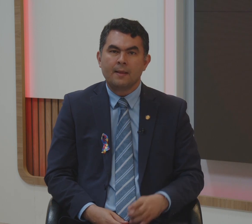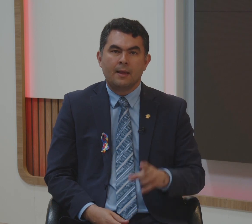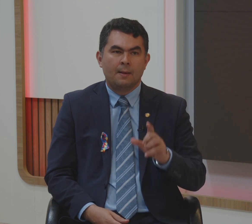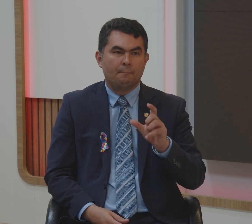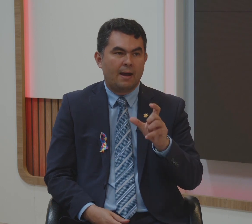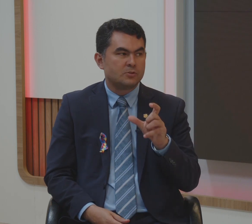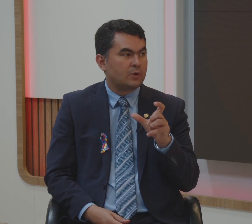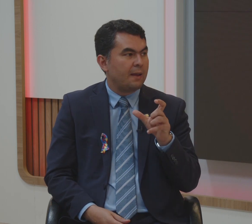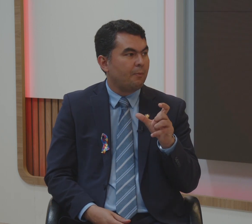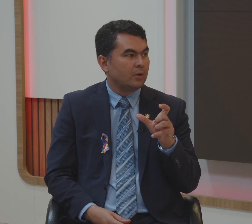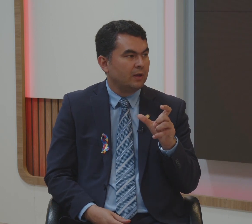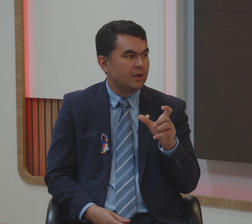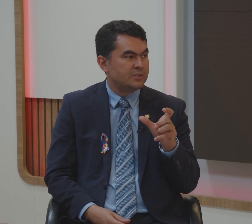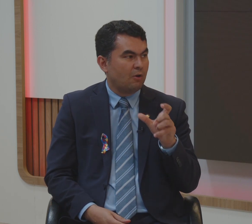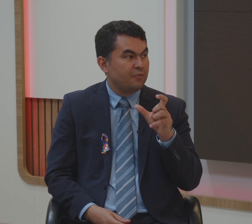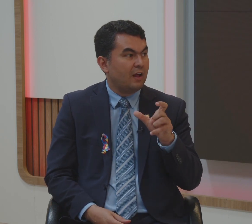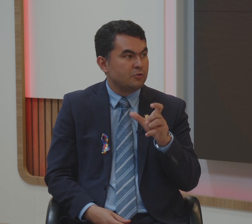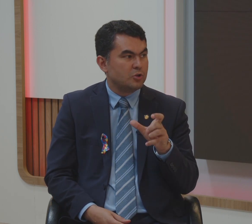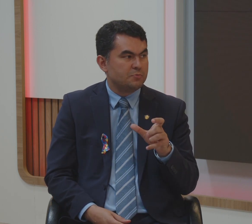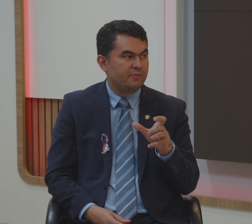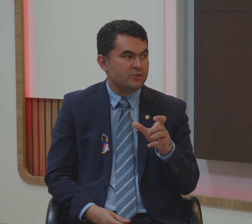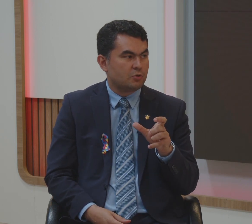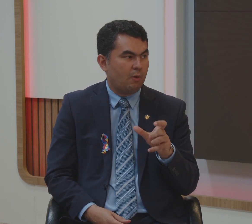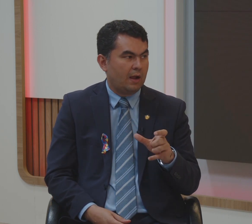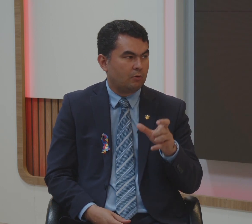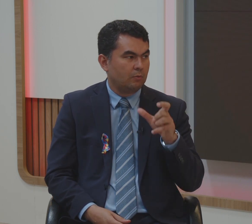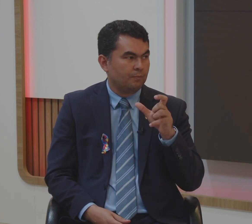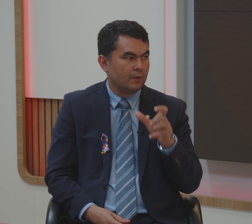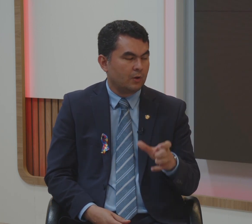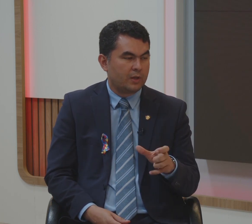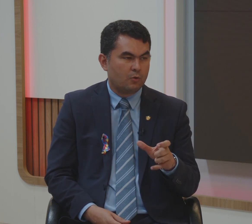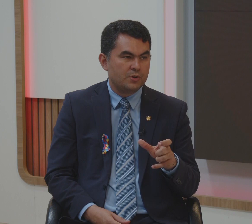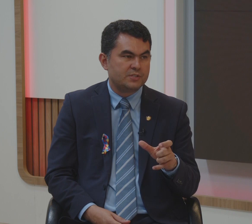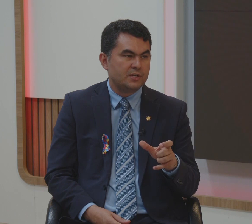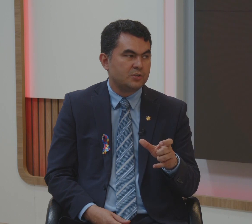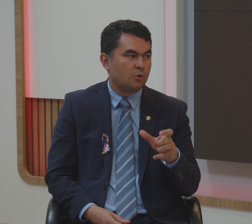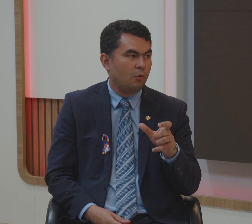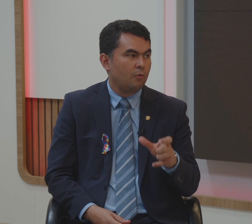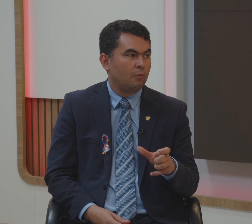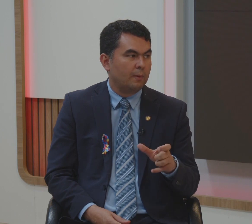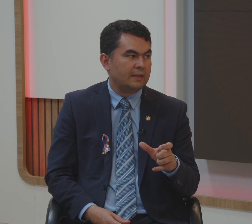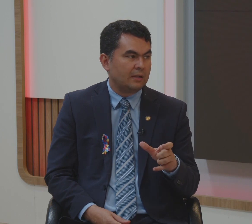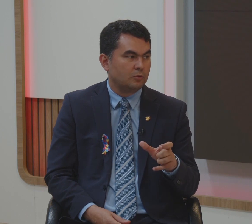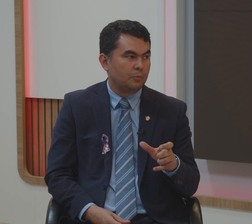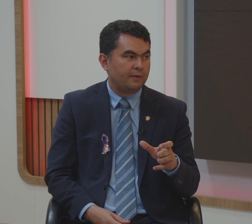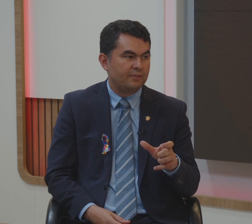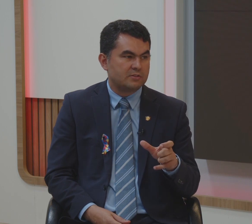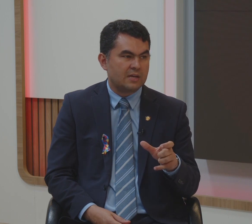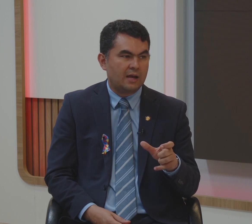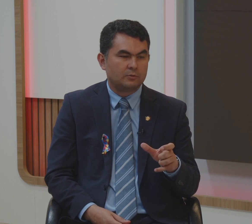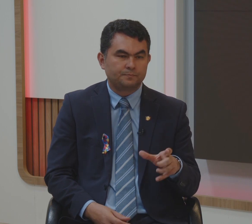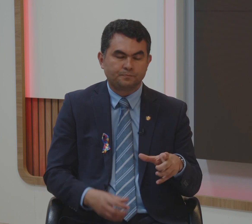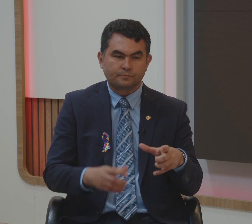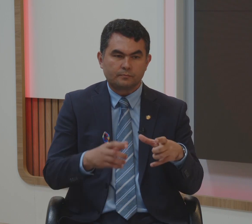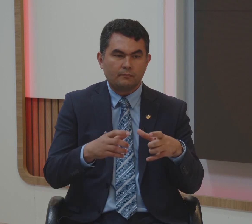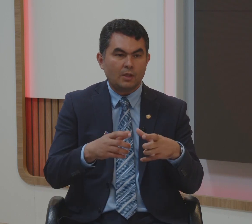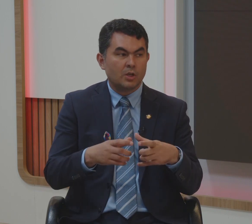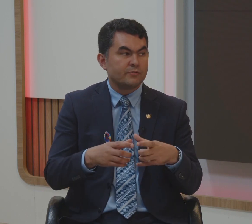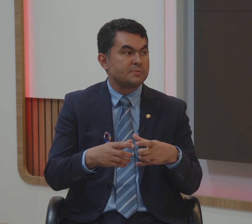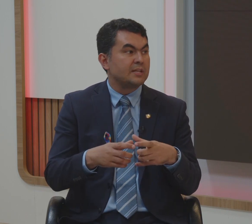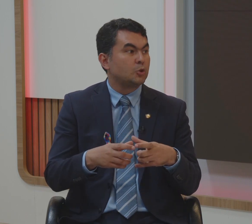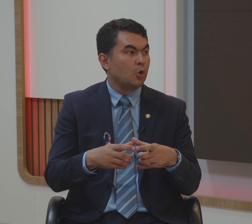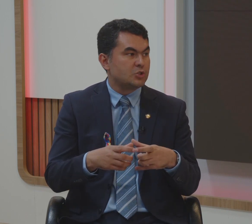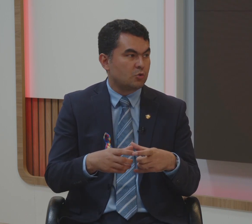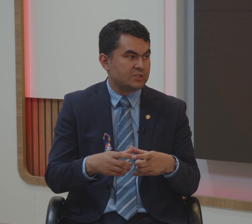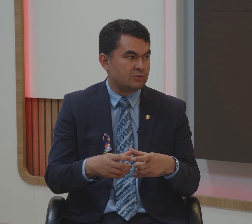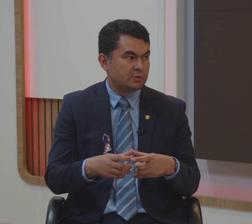né? Mas o que é importante é que ao final de 2024, que coincide com o mandato do prefeito Sarto, nós